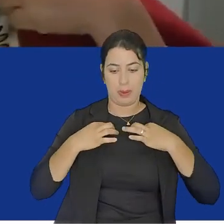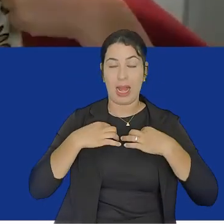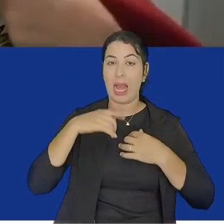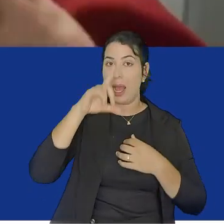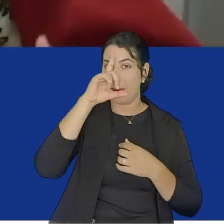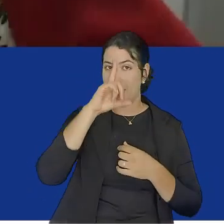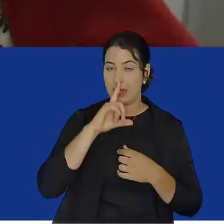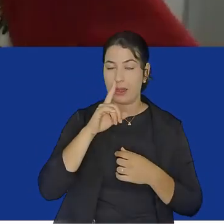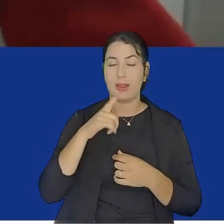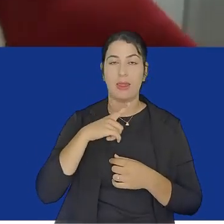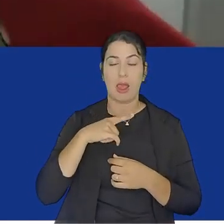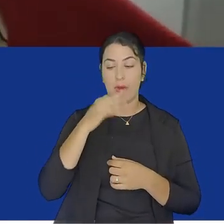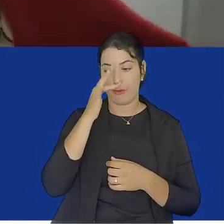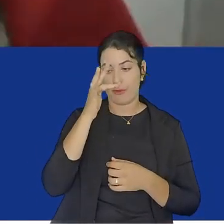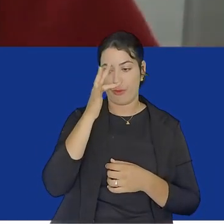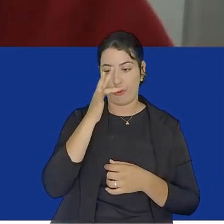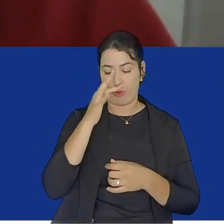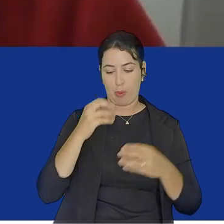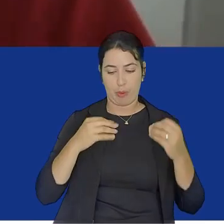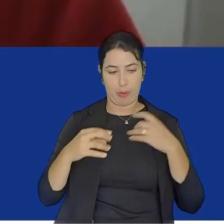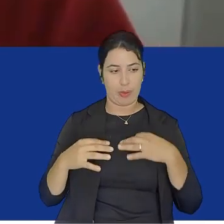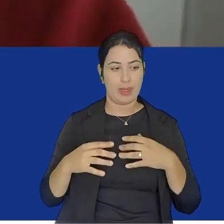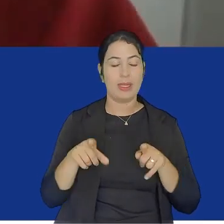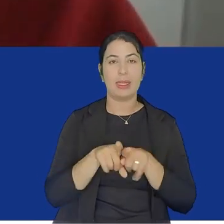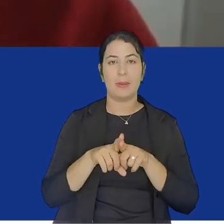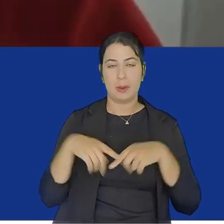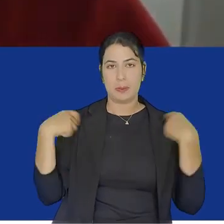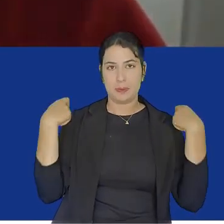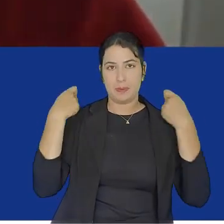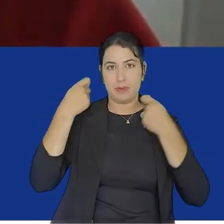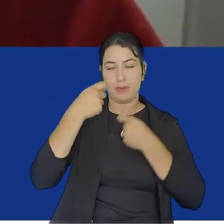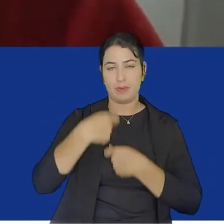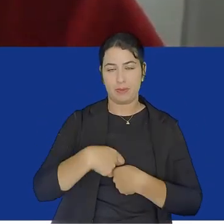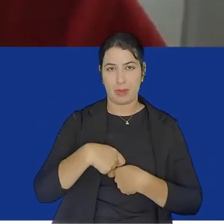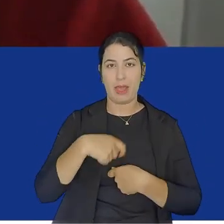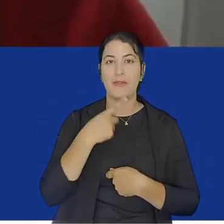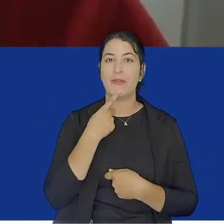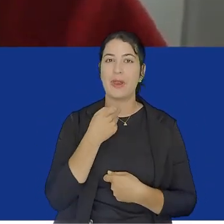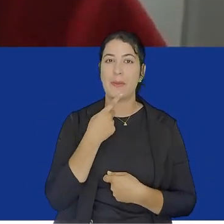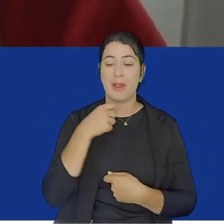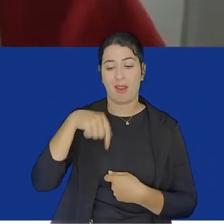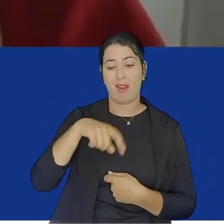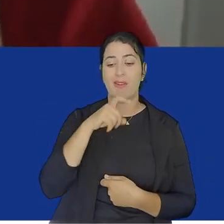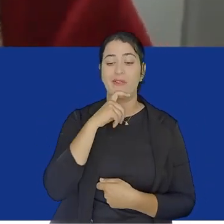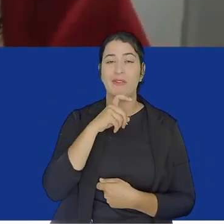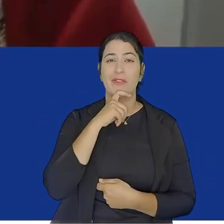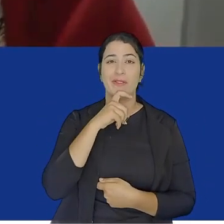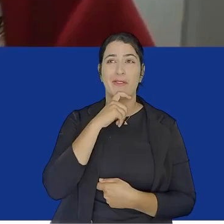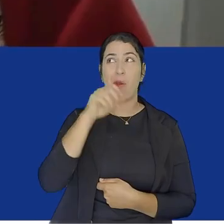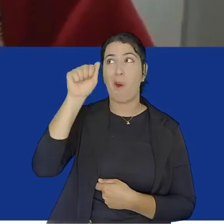florezinhas e um chale vermelho por cima, porque está frio. Aqui onde eu estou, o ar-condicionado está muito